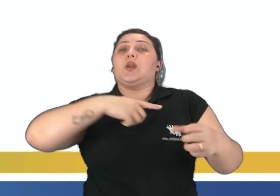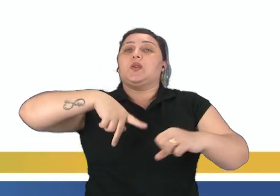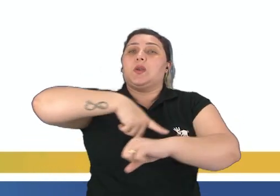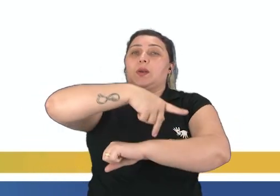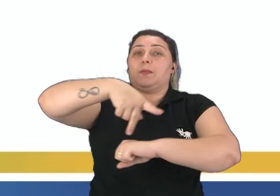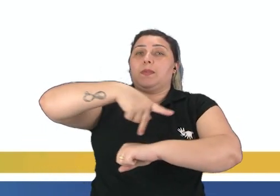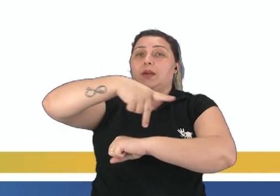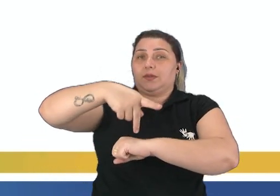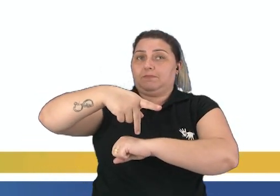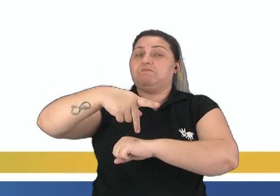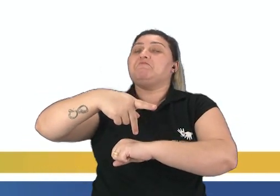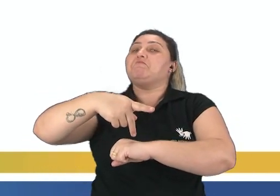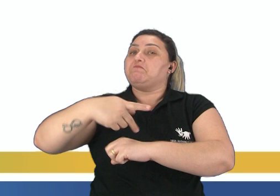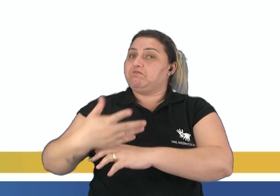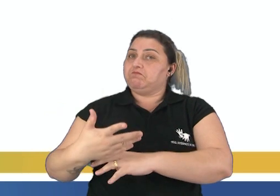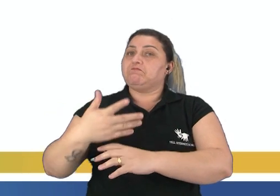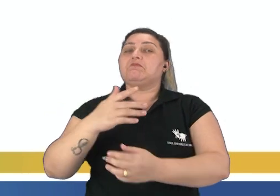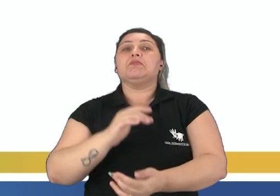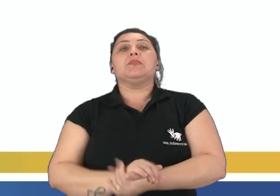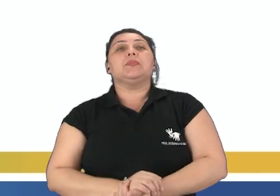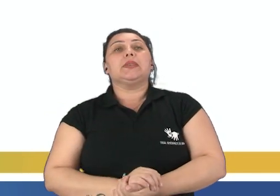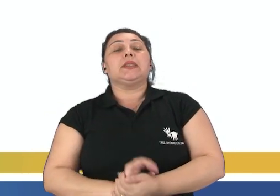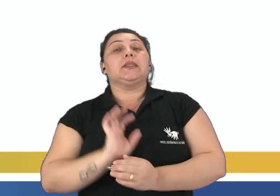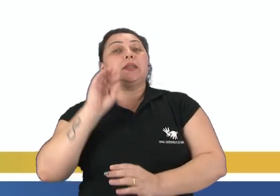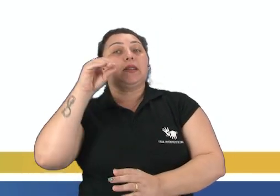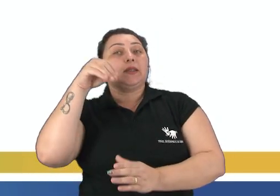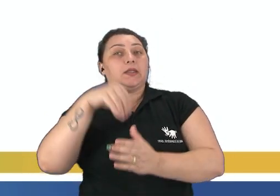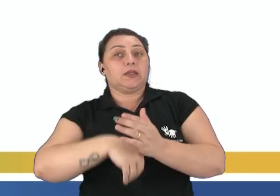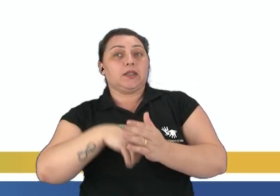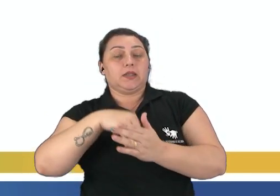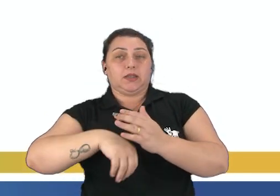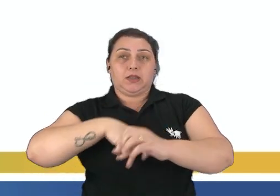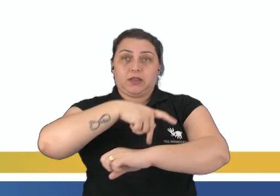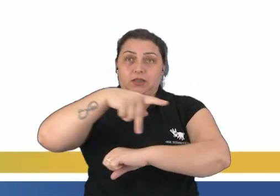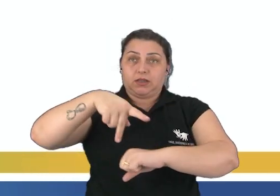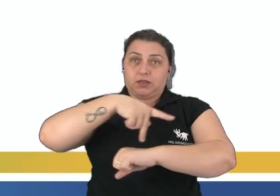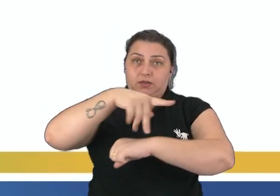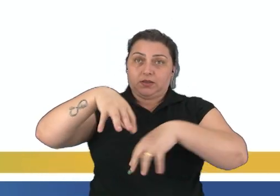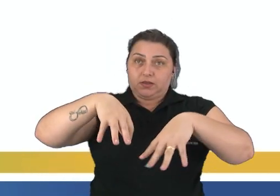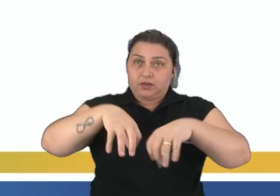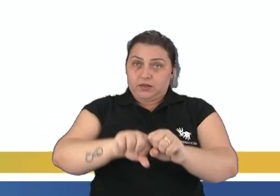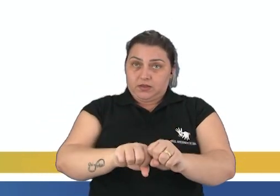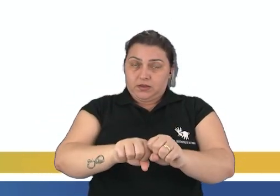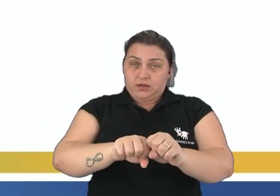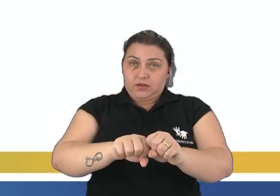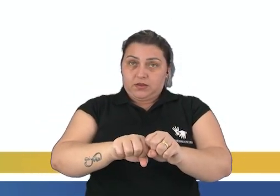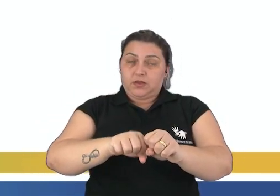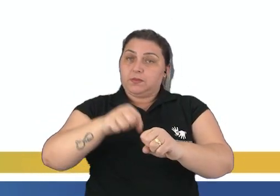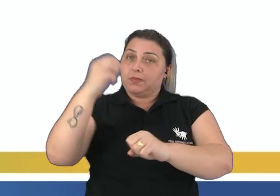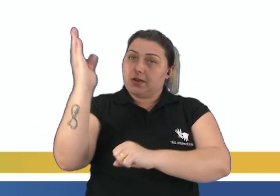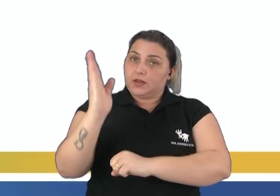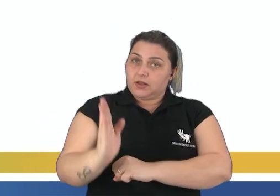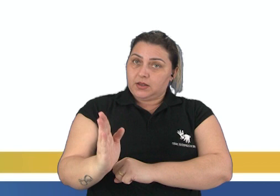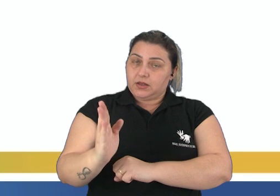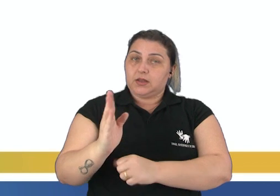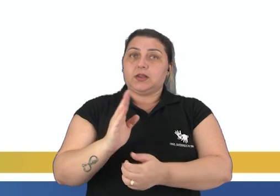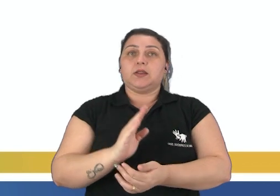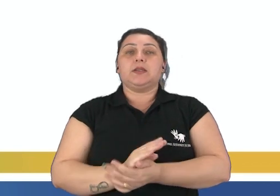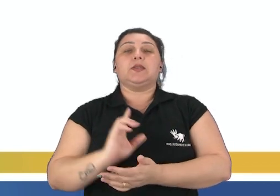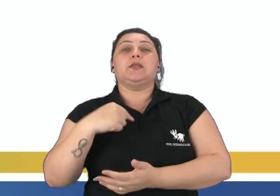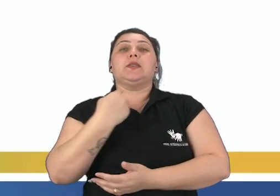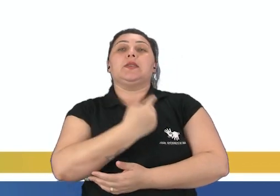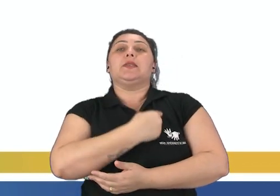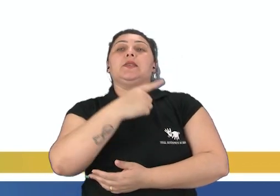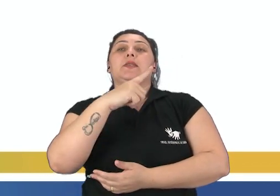país. Interessante, né? E dentro desse país, desse território brasileiro,